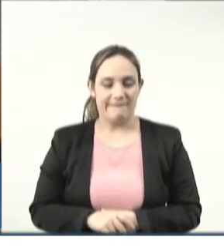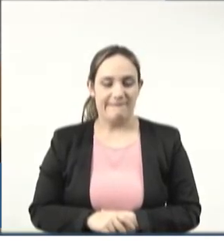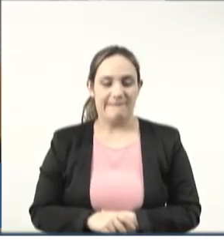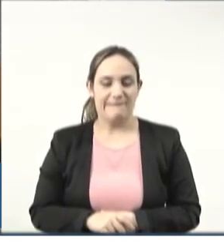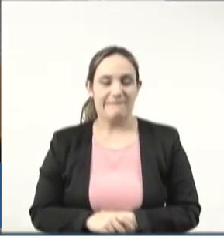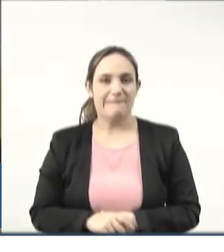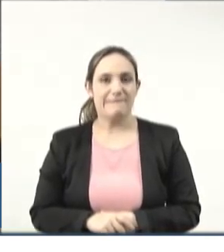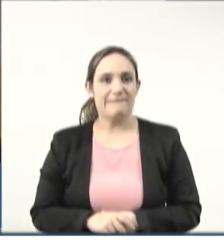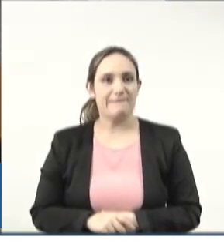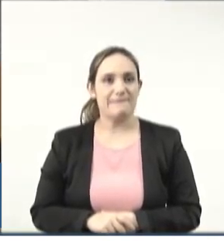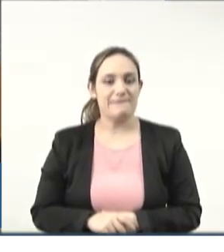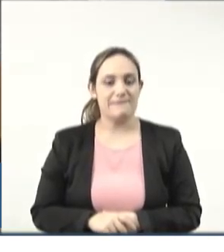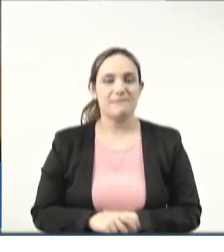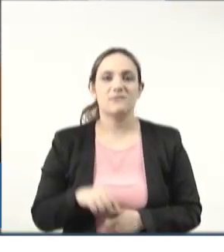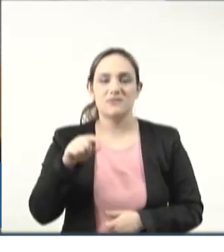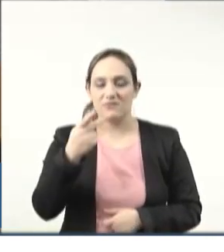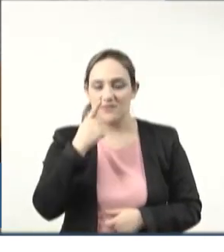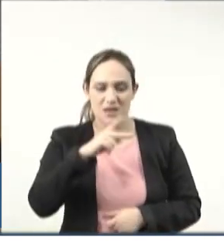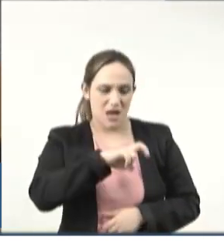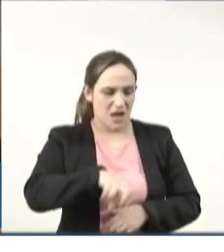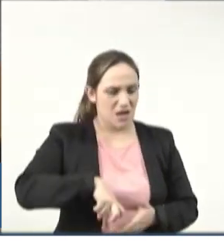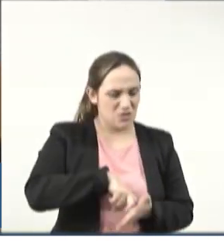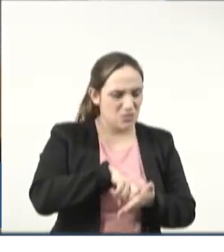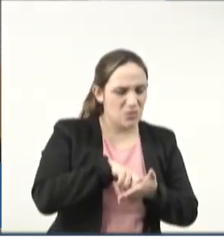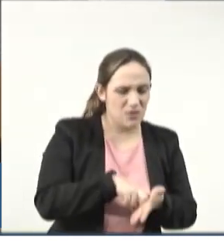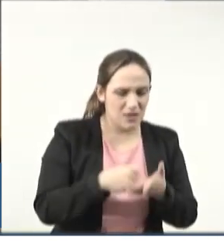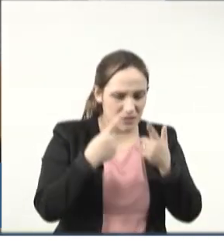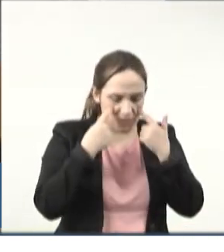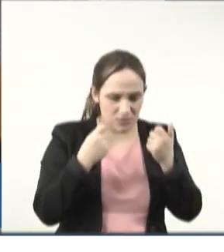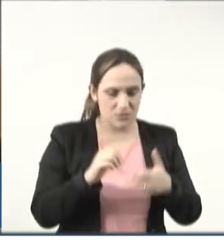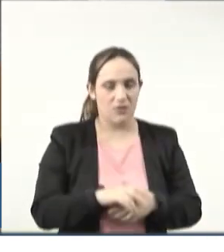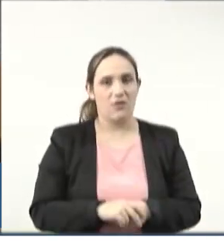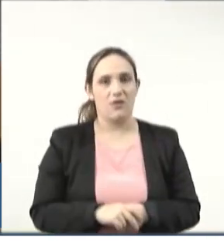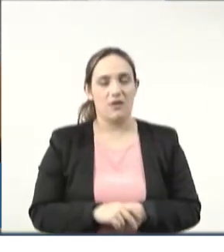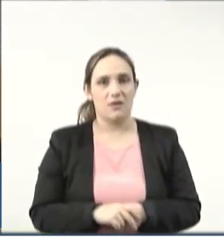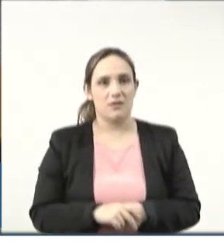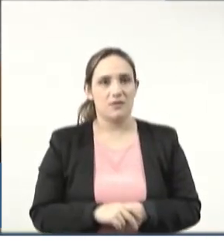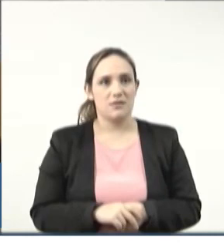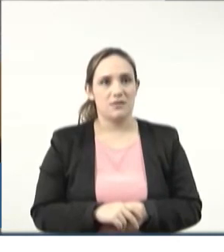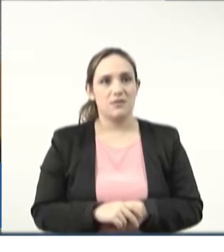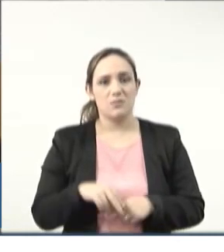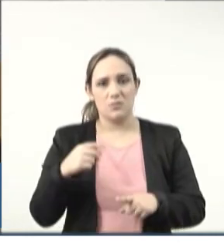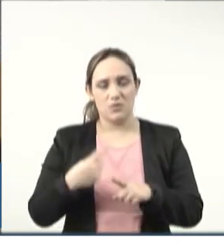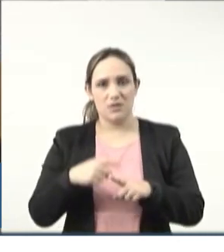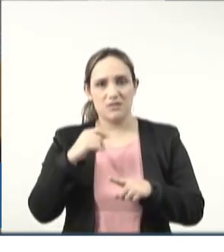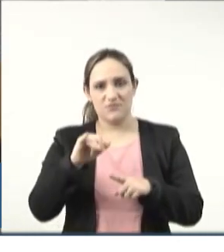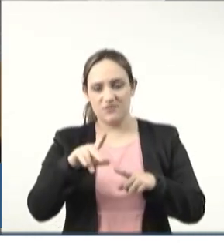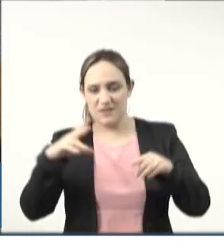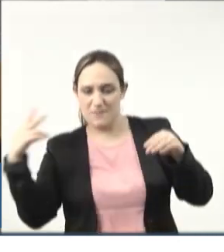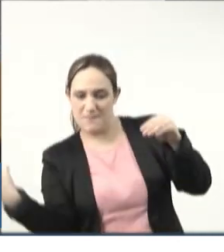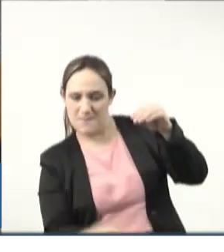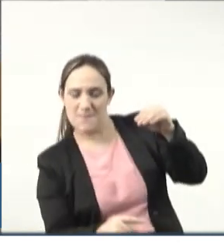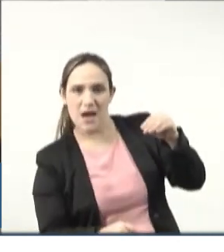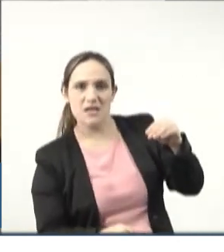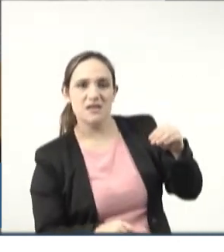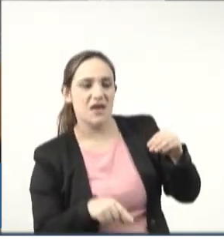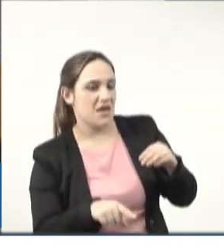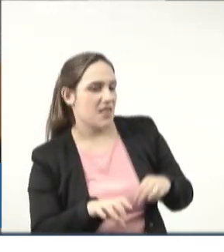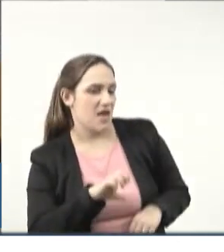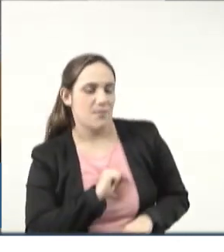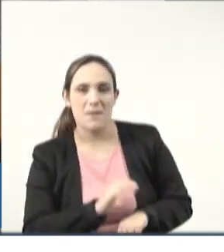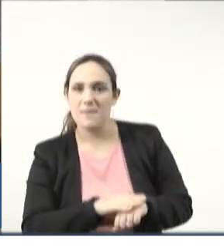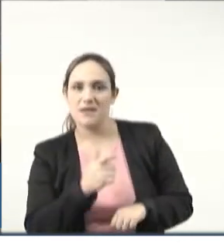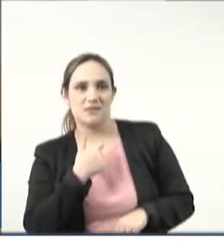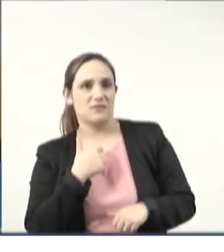na palestra. Ajoelha e chora. Depois que você bate nela, ela ficou boa, ela muito mais me adora, não é? Quanto mais eu bato nela, muito mais